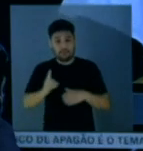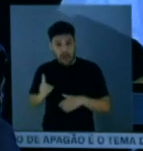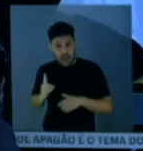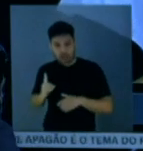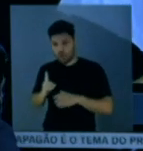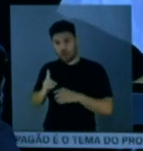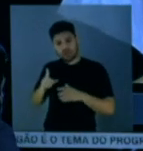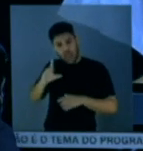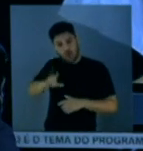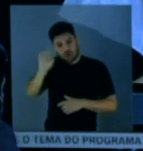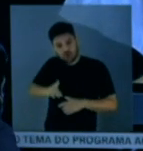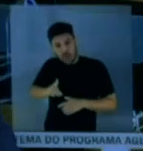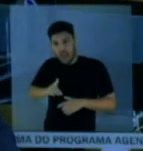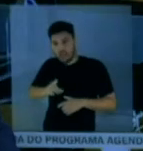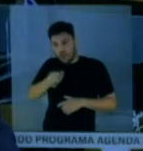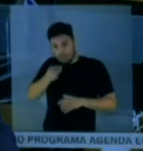o responsável que está sendo,